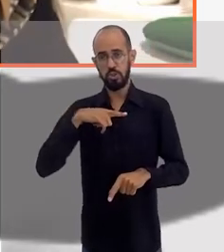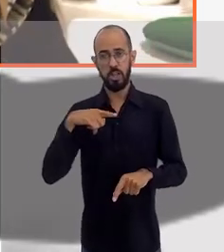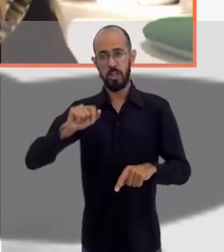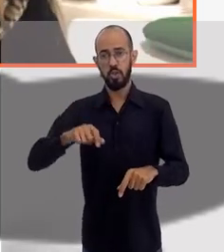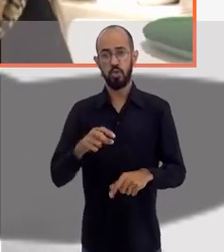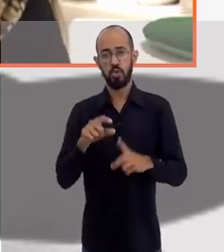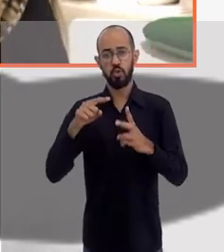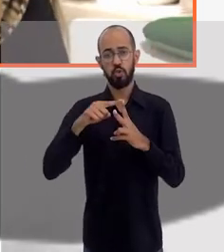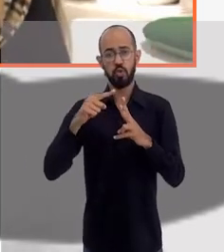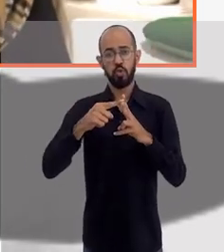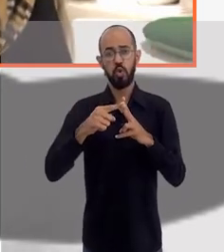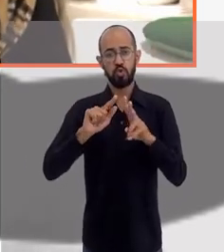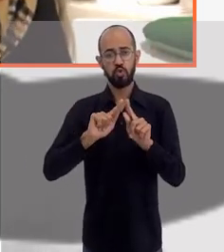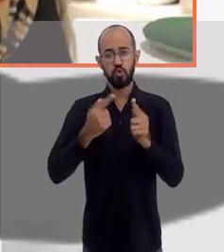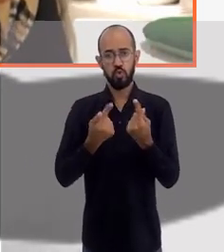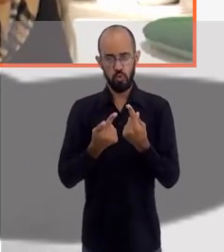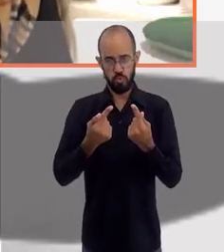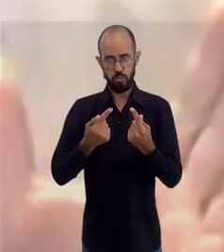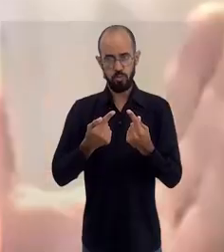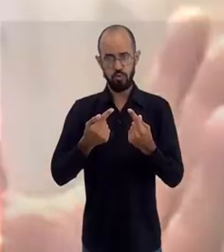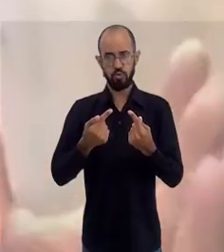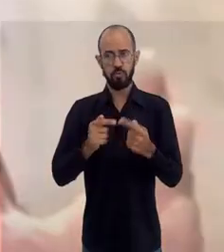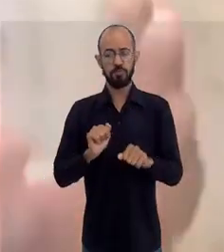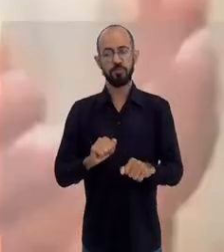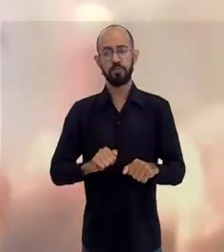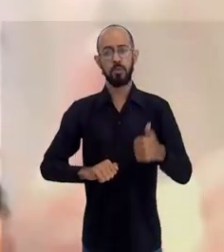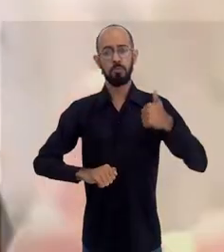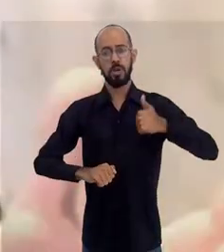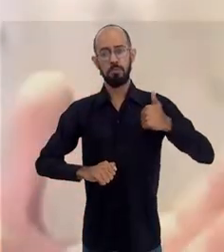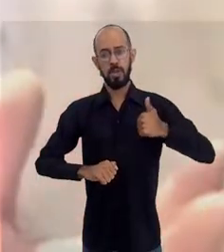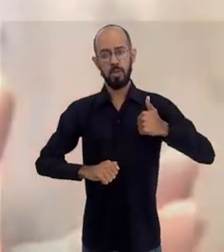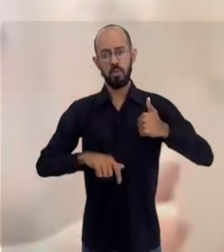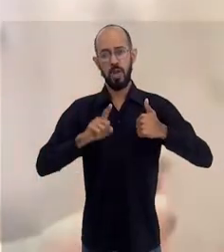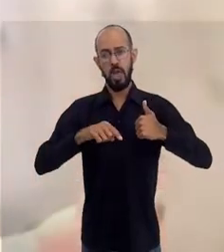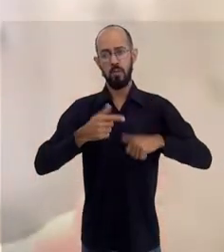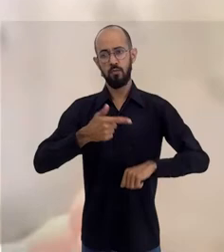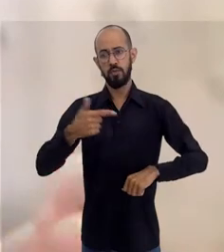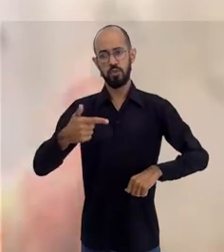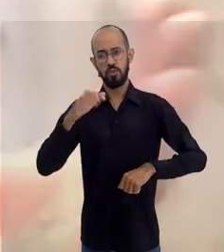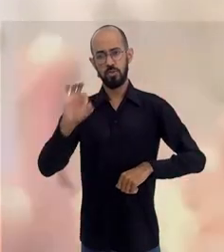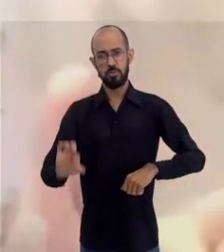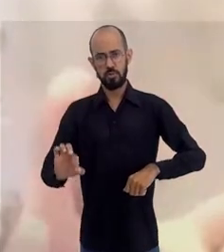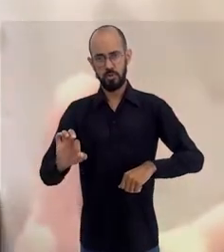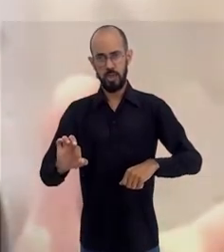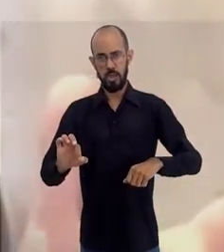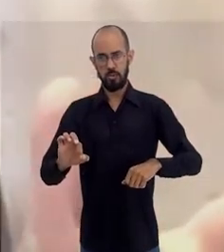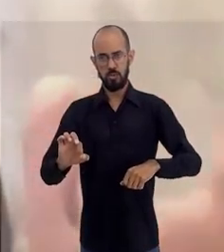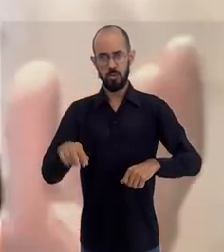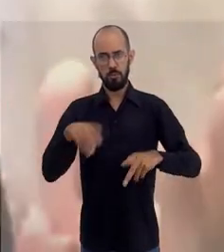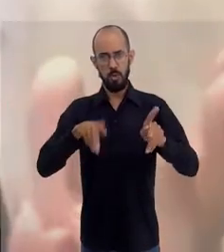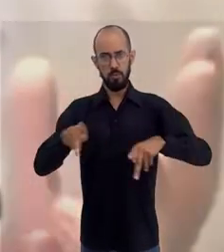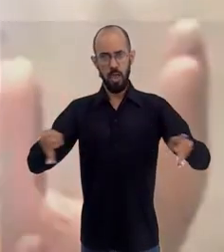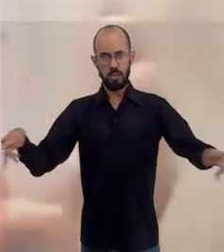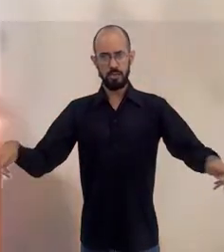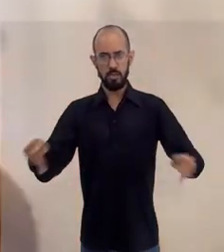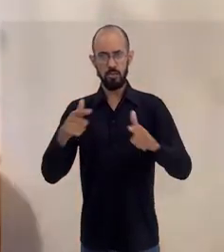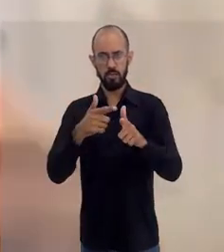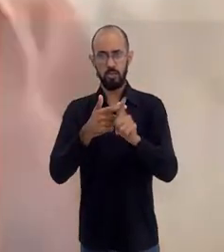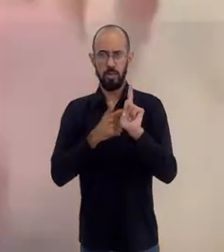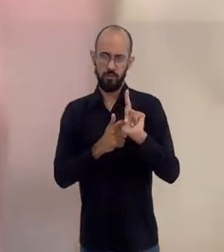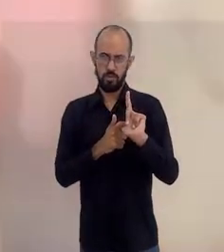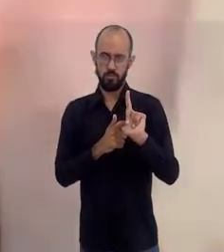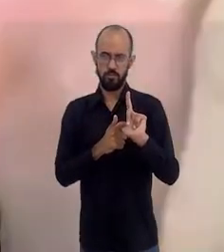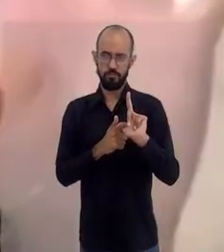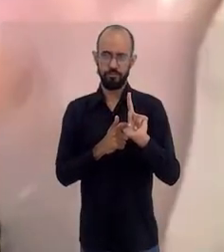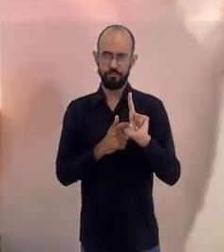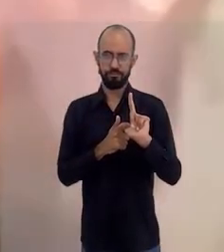grupos bem distintos bem definidos né o primeiro são 22 por cento da população estão devendo essas contas